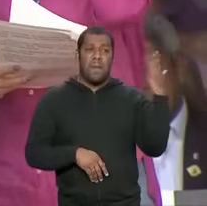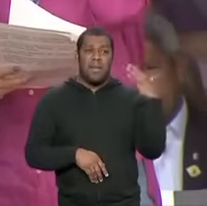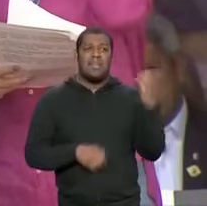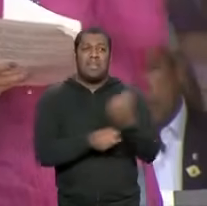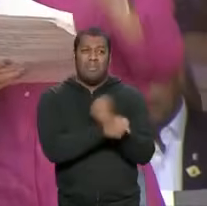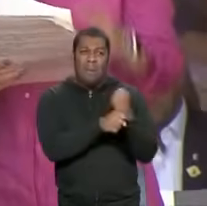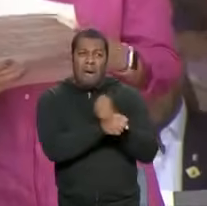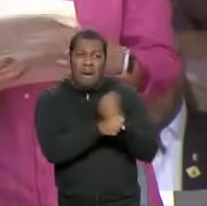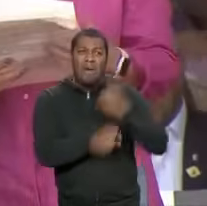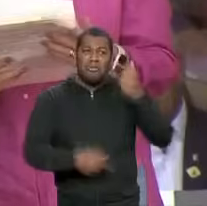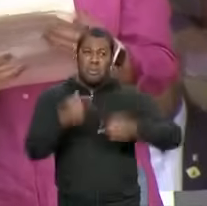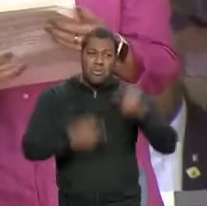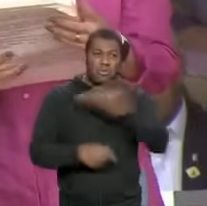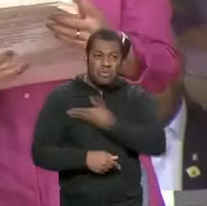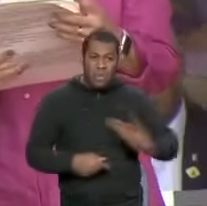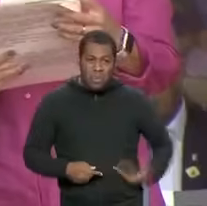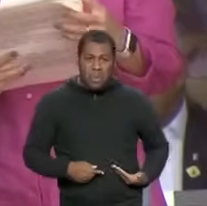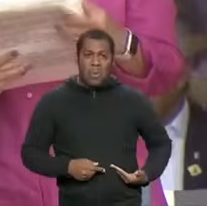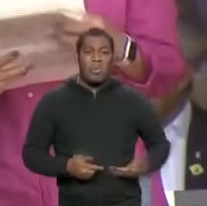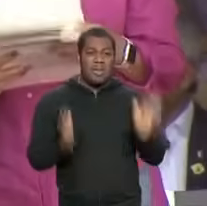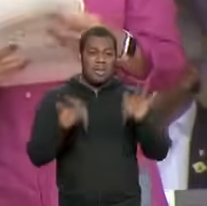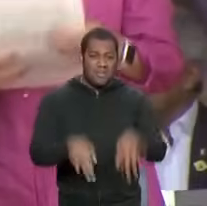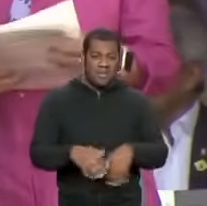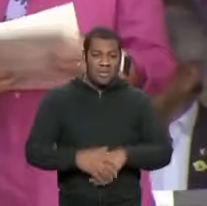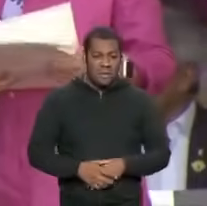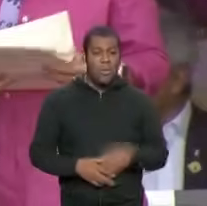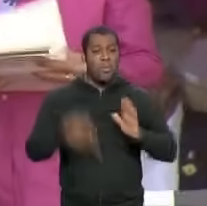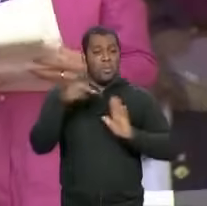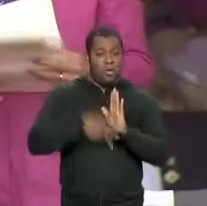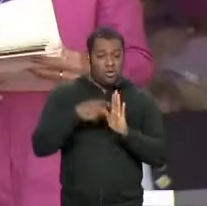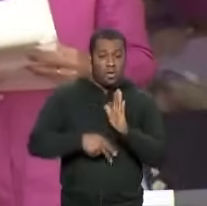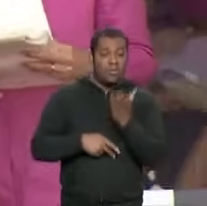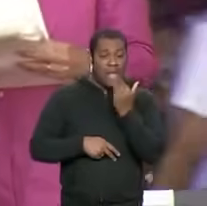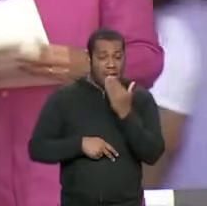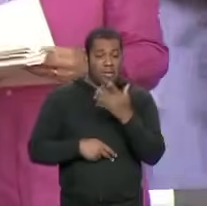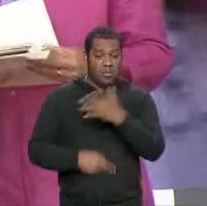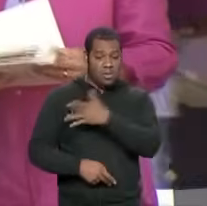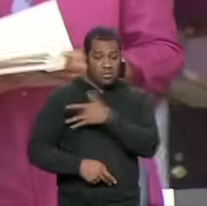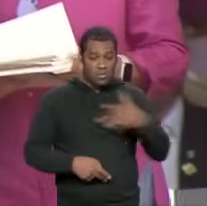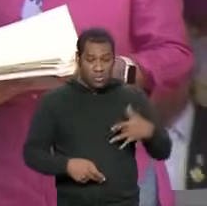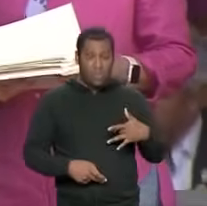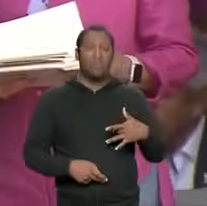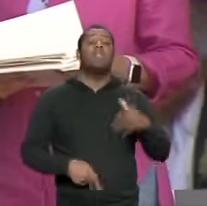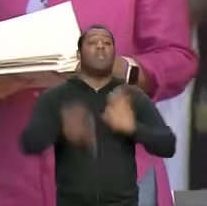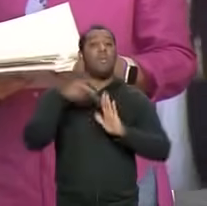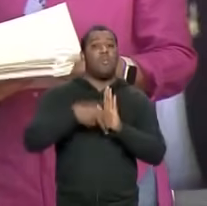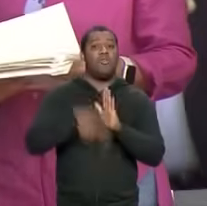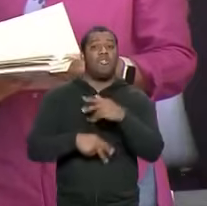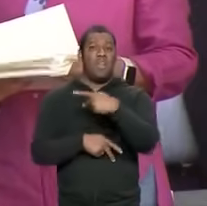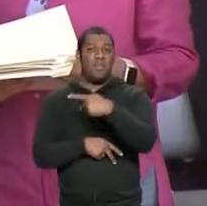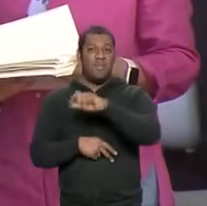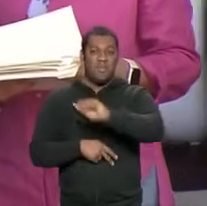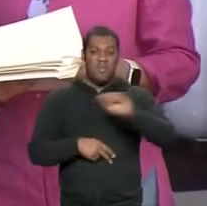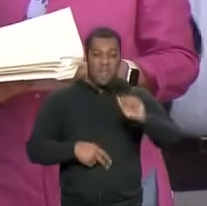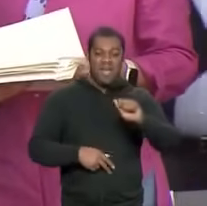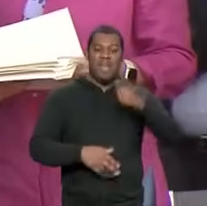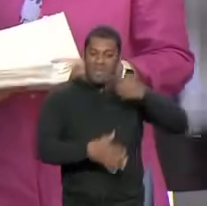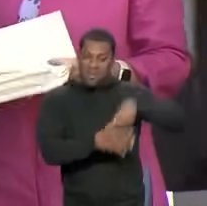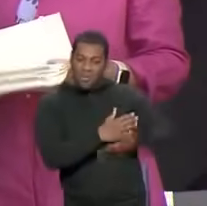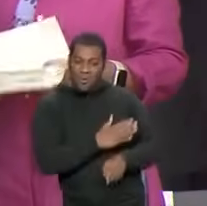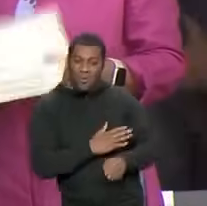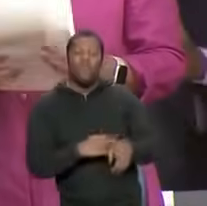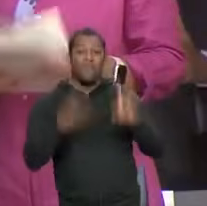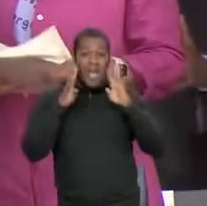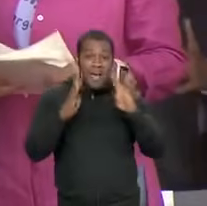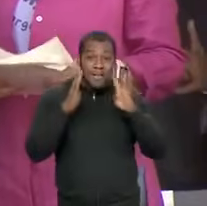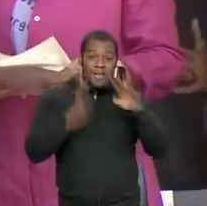o plano de aquisição de alimento o nosso querido pa voltou mais Ampla priorizando